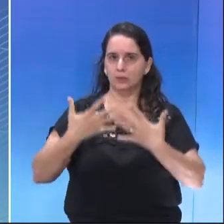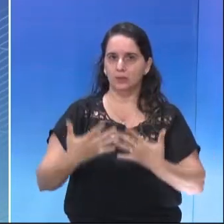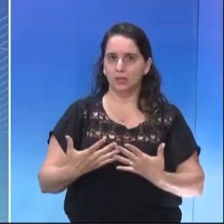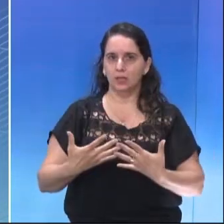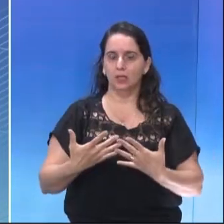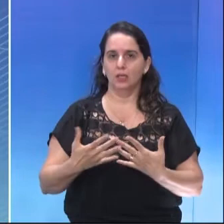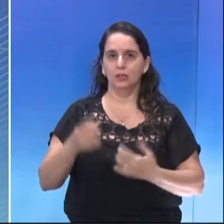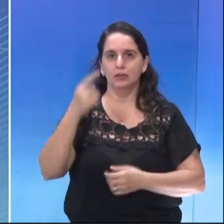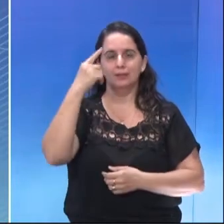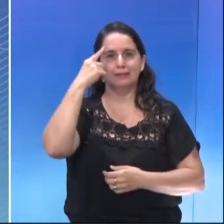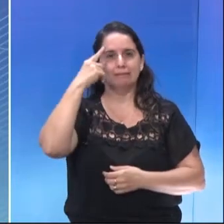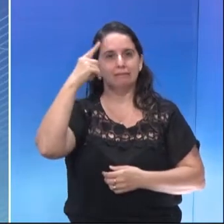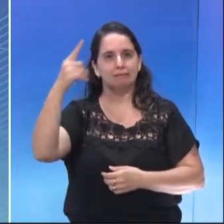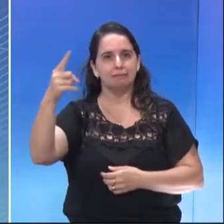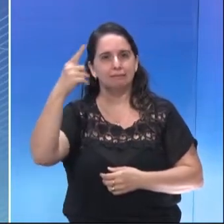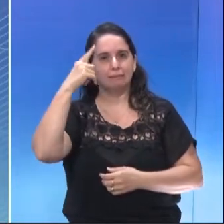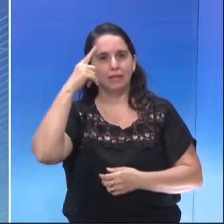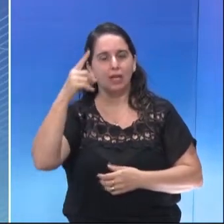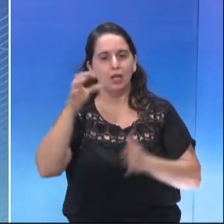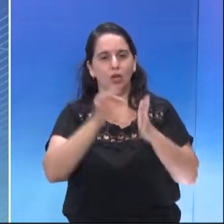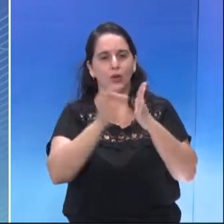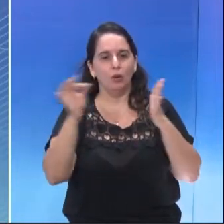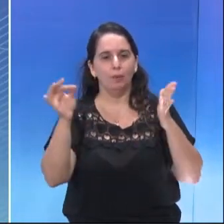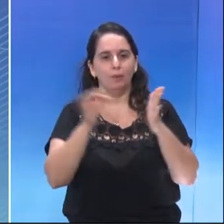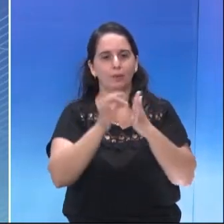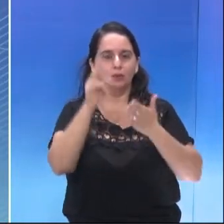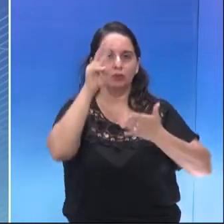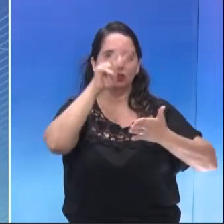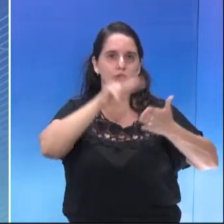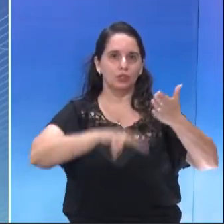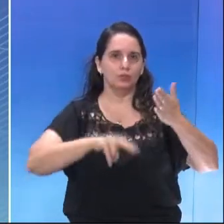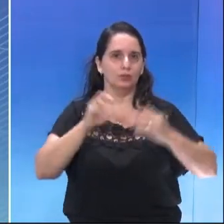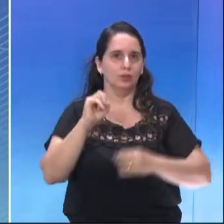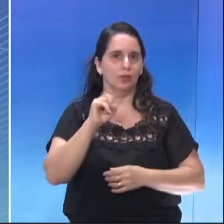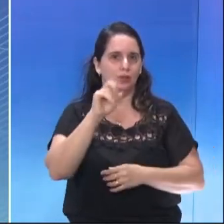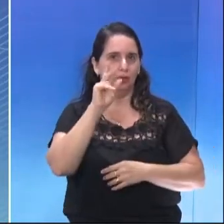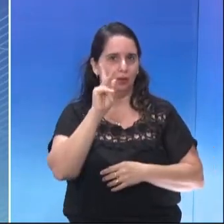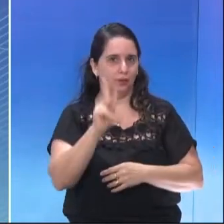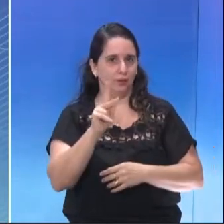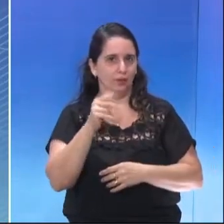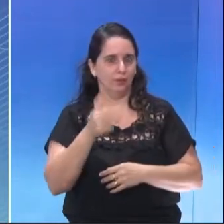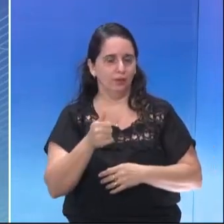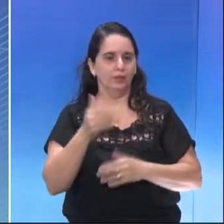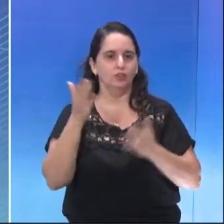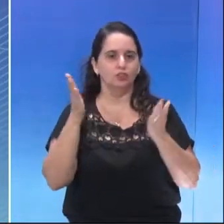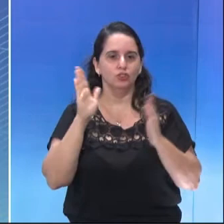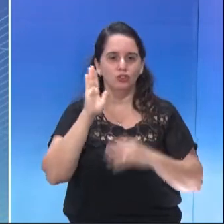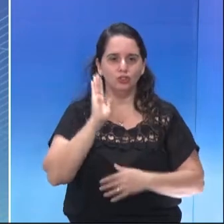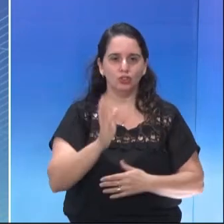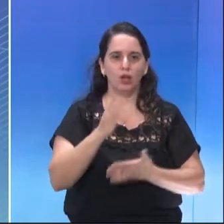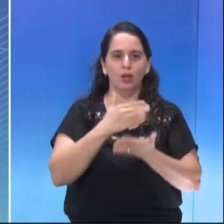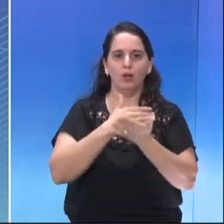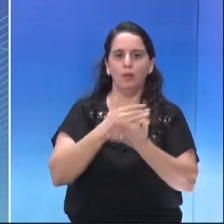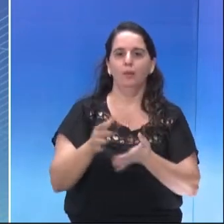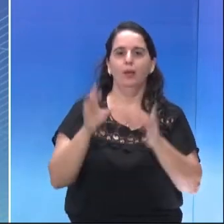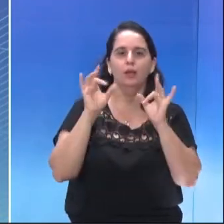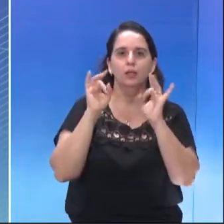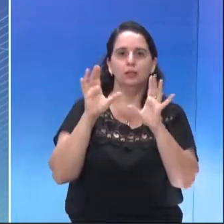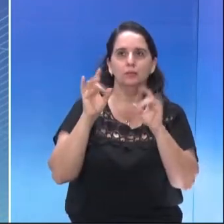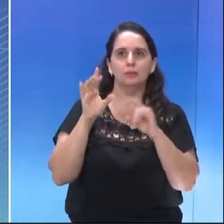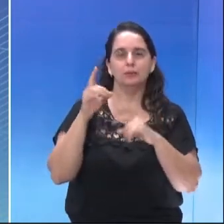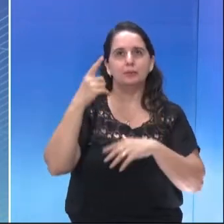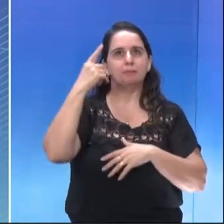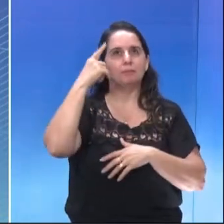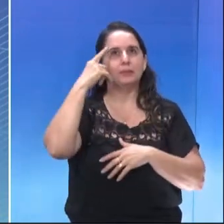sobre ideias que eu vou dar para vocês, sugestões de leitura, ok? E aí você já comece a, principalmente,